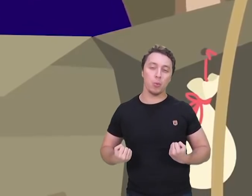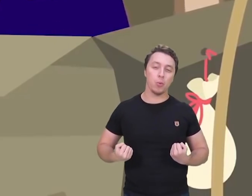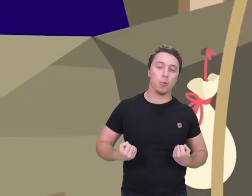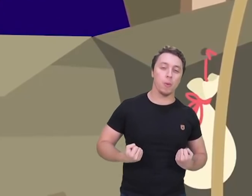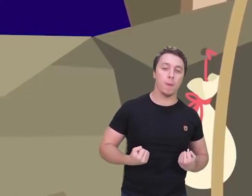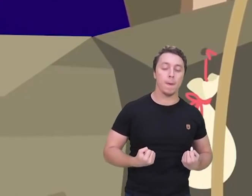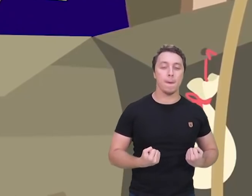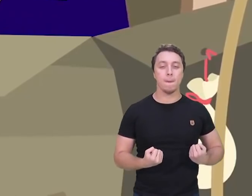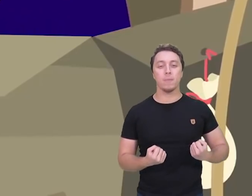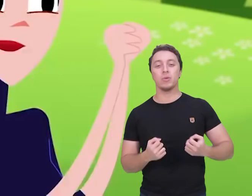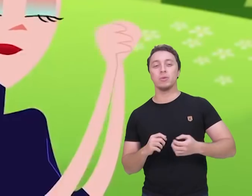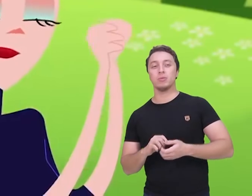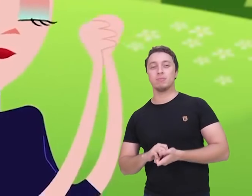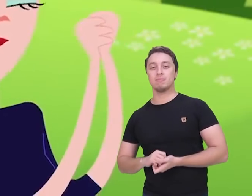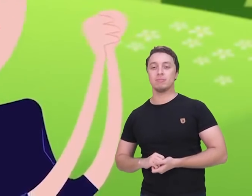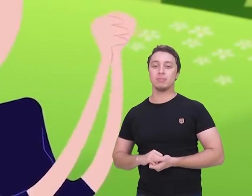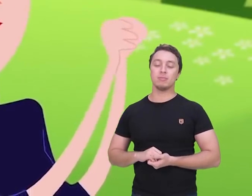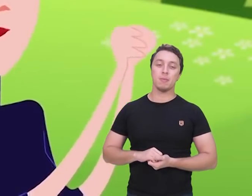pesado.